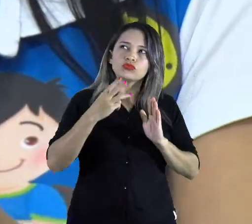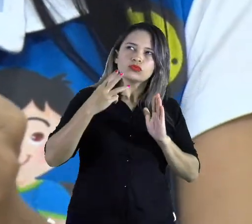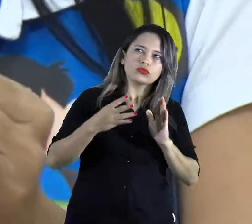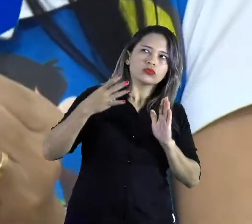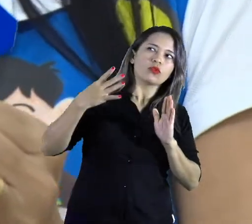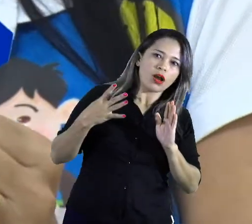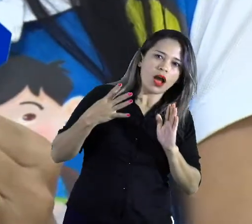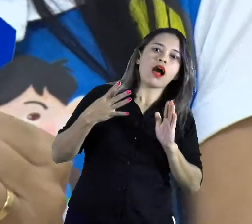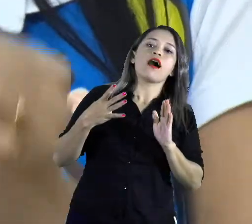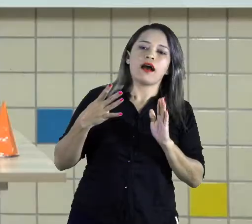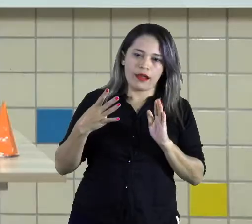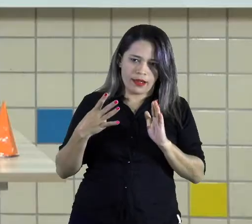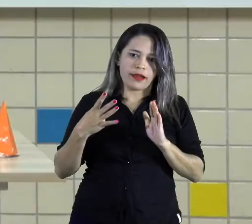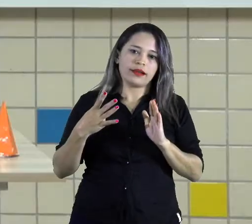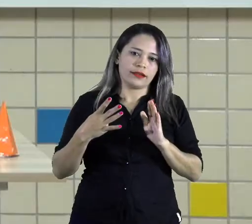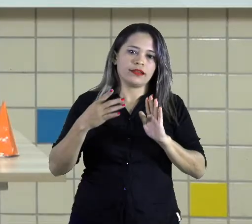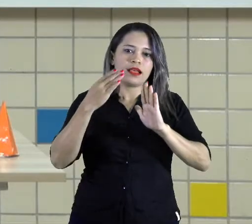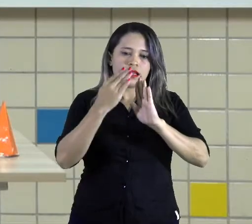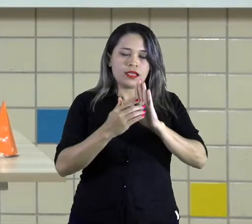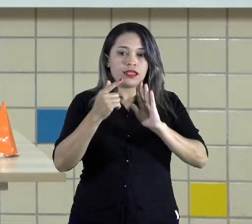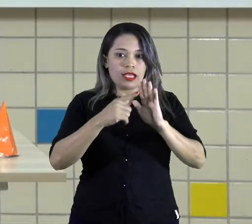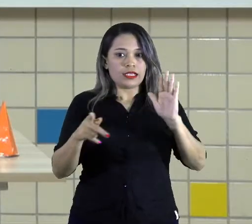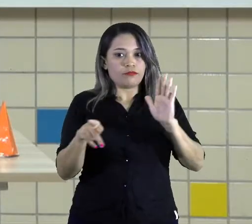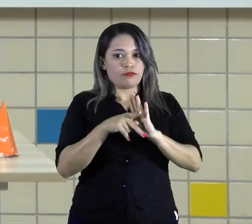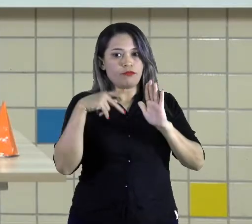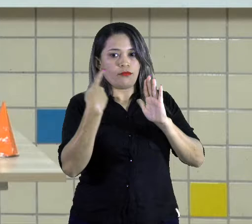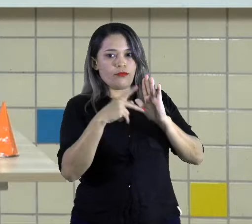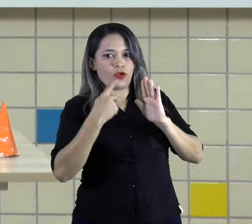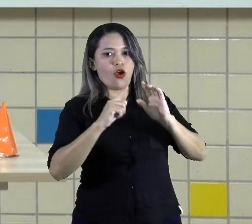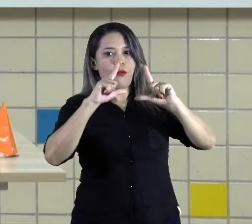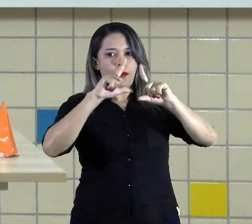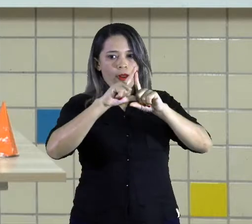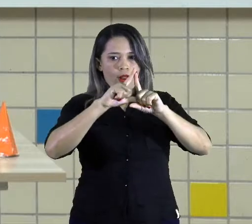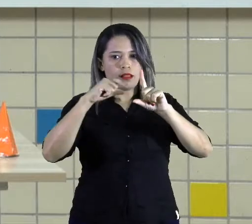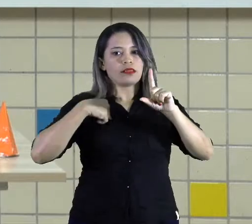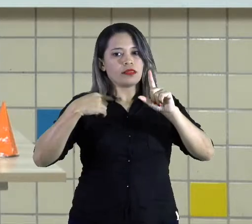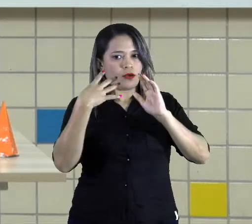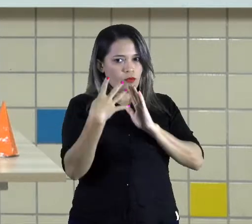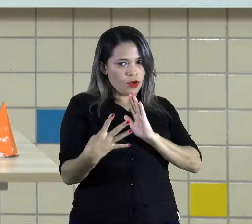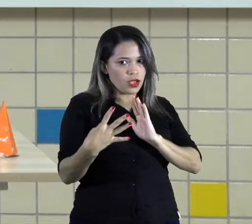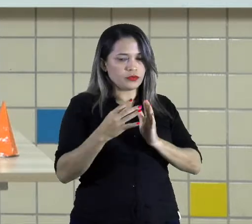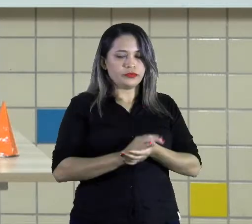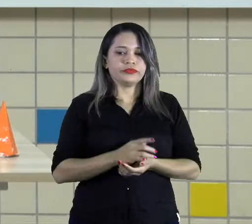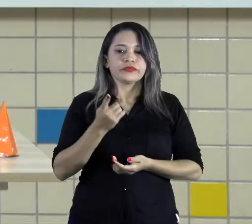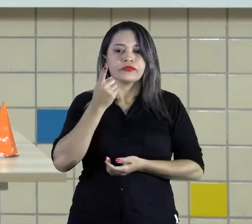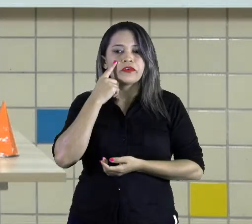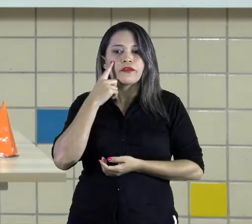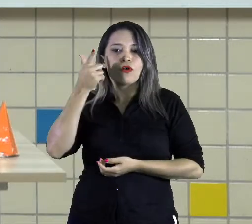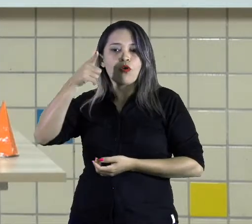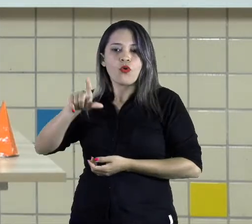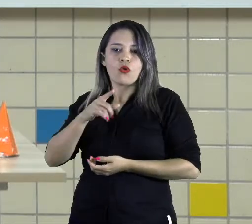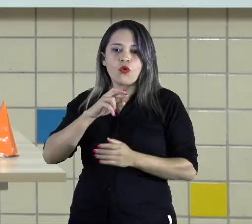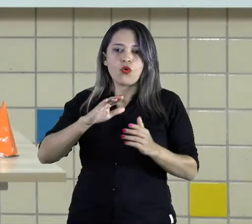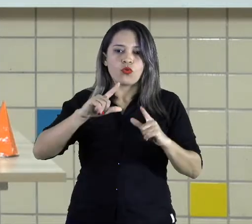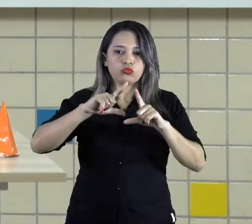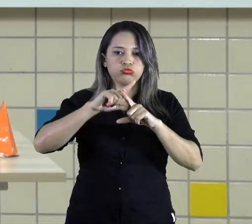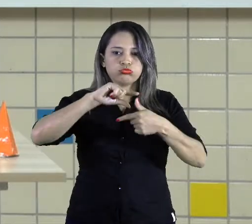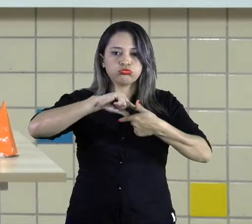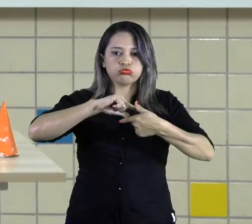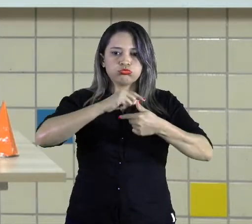3, 4. Nesse aqui, nesse sólido geométrico, tem 4. Vamos supor que tenhamos outro sólido geométrico aqui,